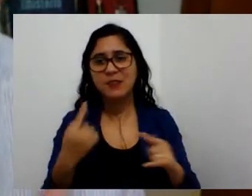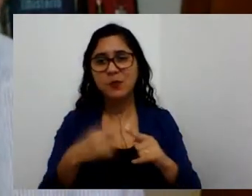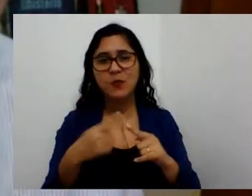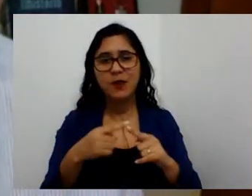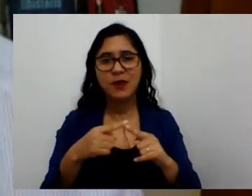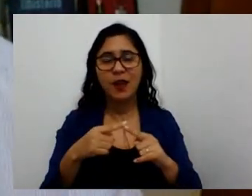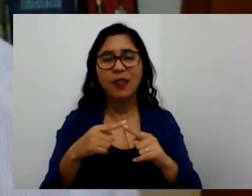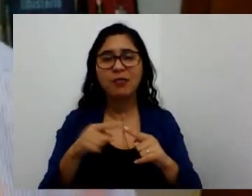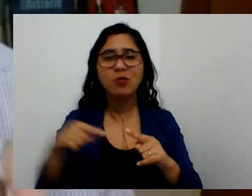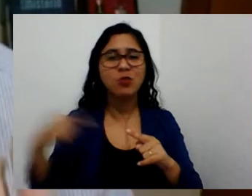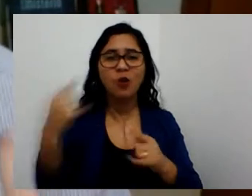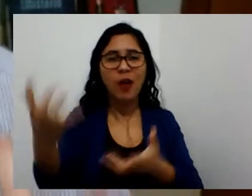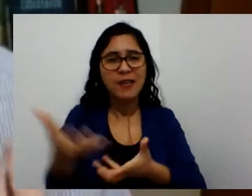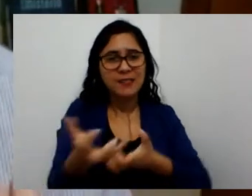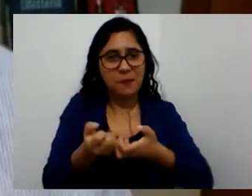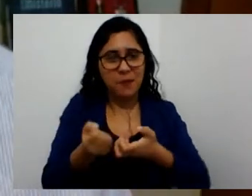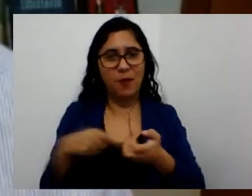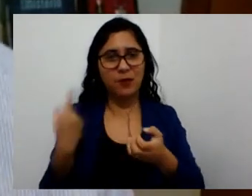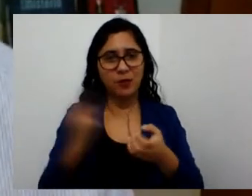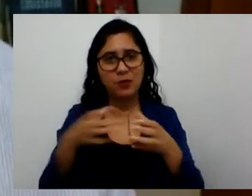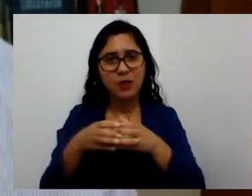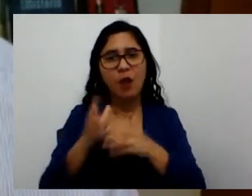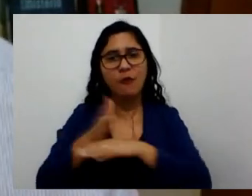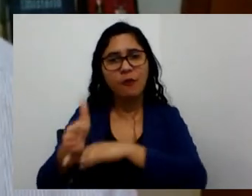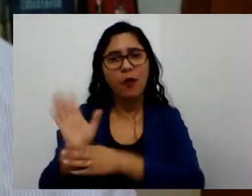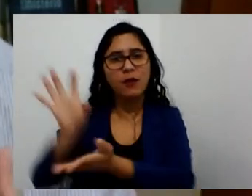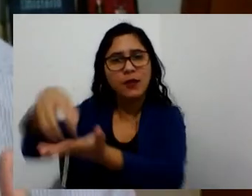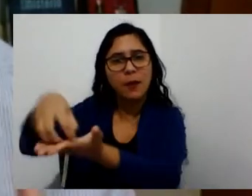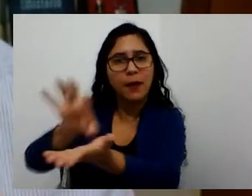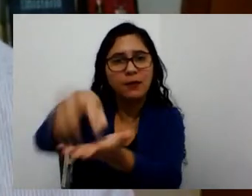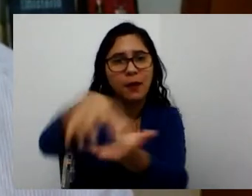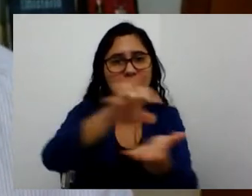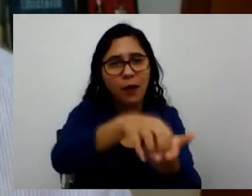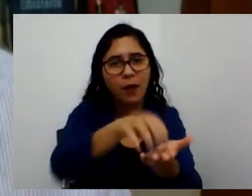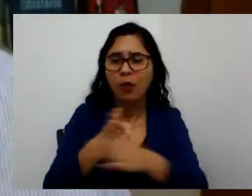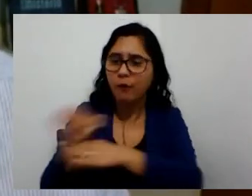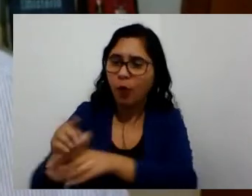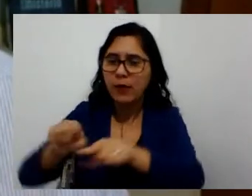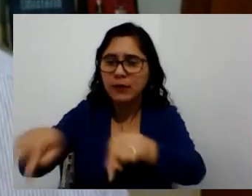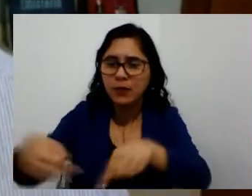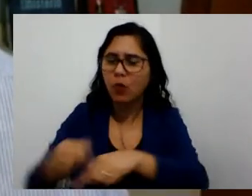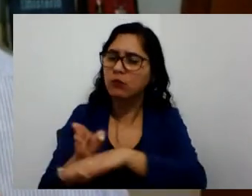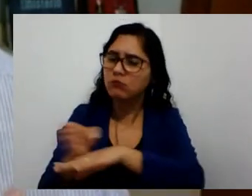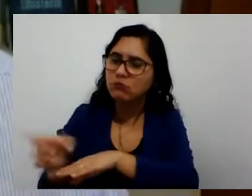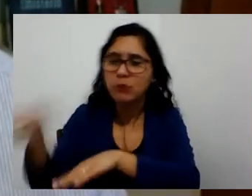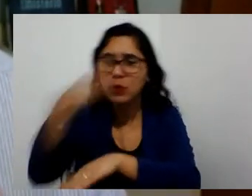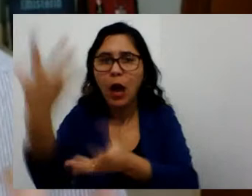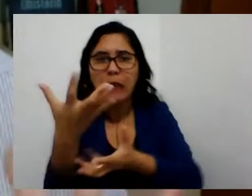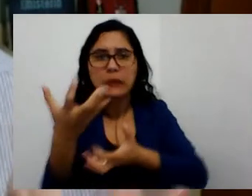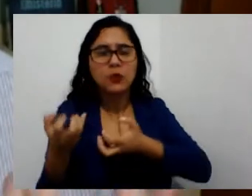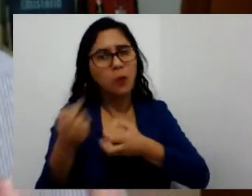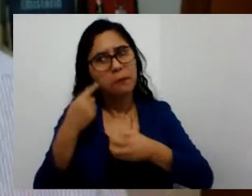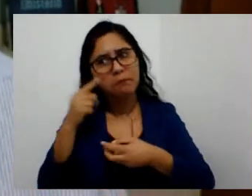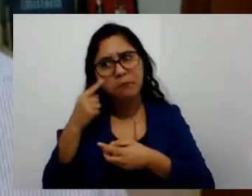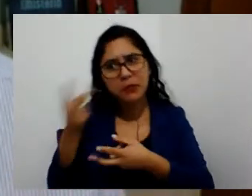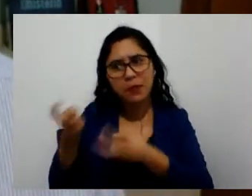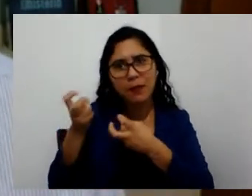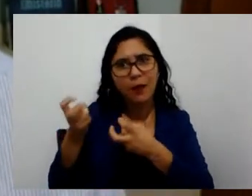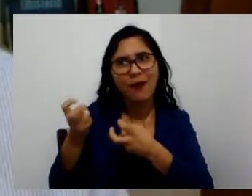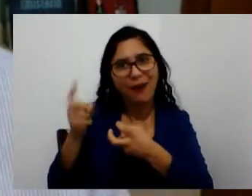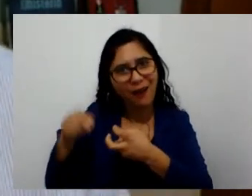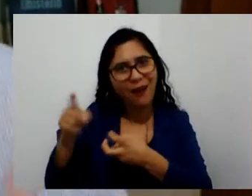chapa teve, em cada departamento que a gente foi, em cada setor, a gente viu que estava nascendo uma esperança.